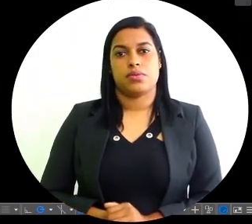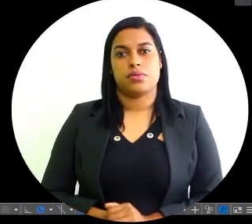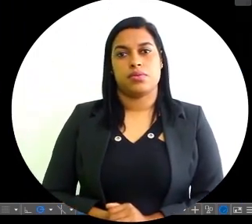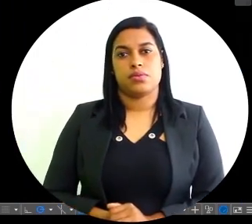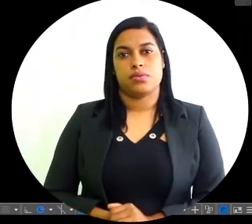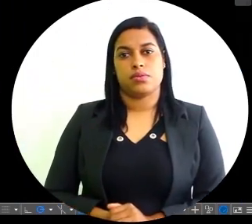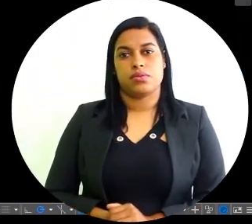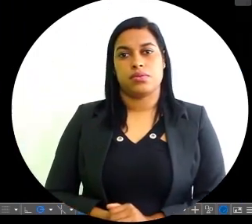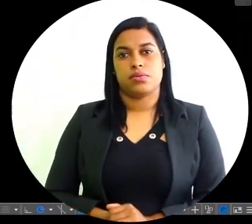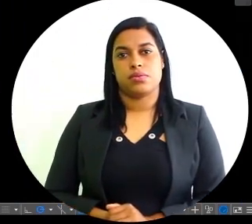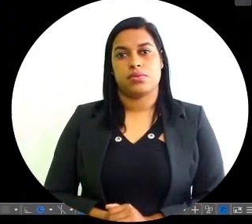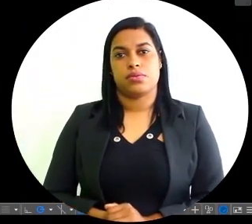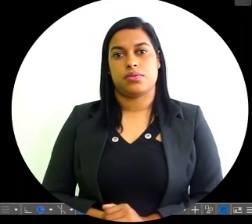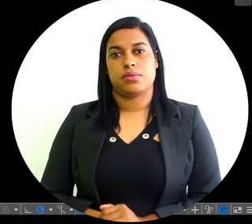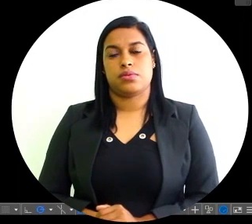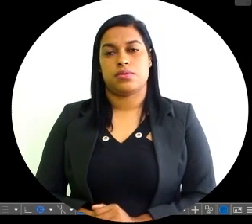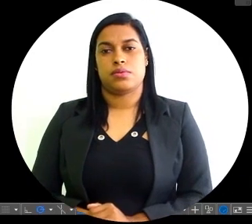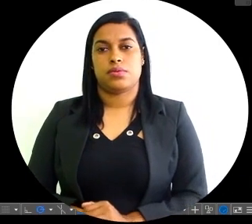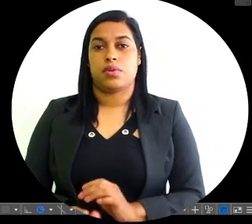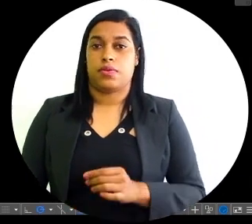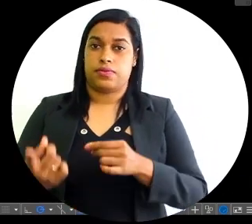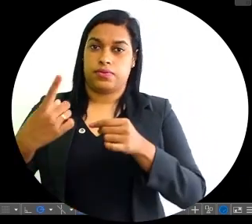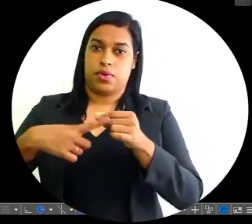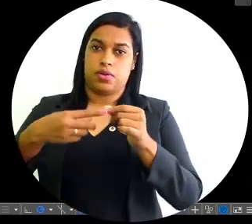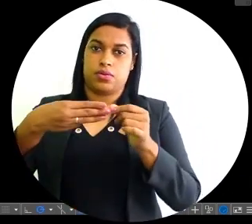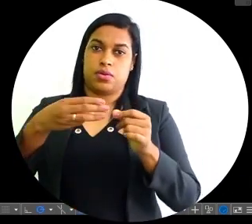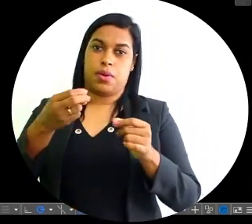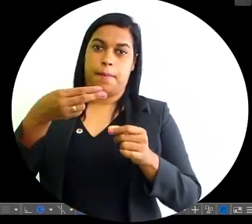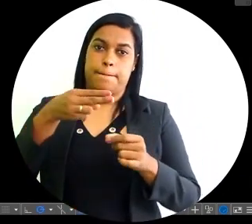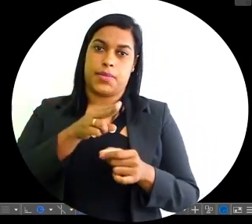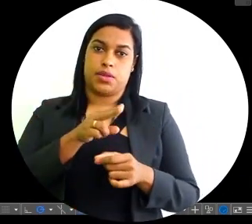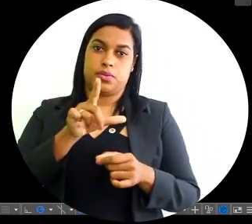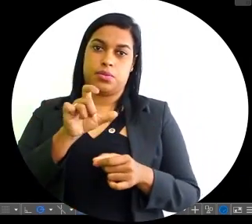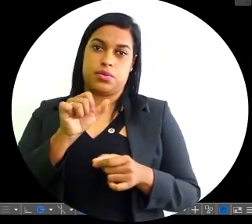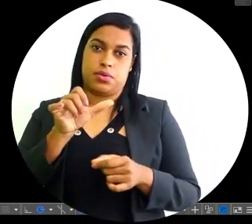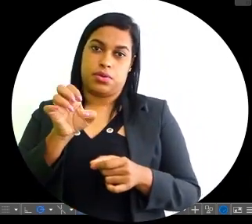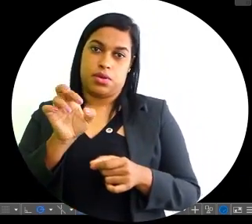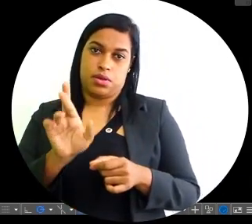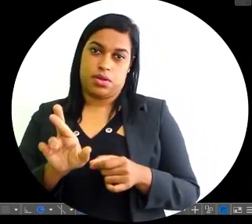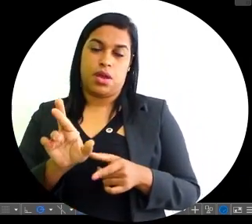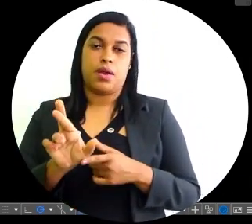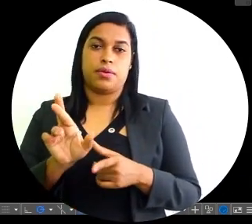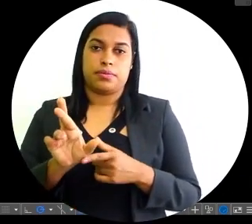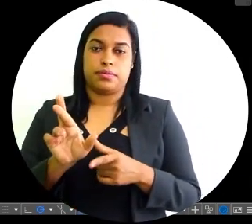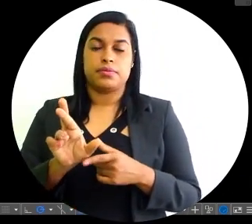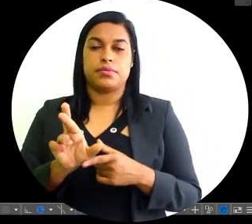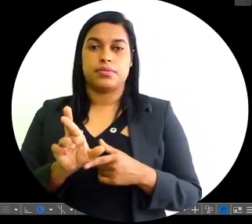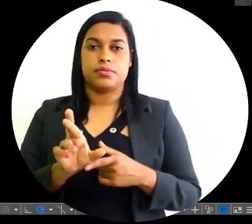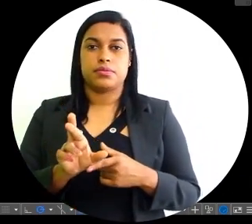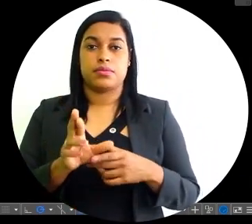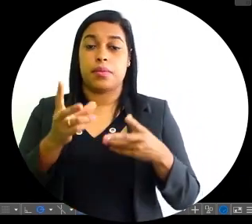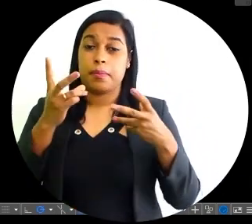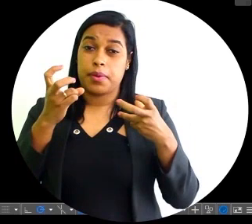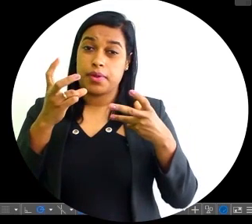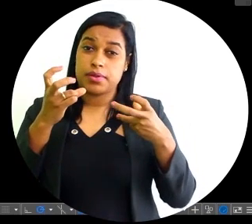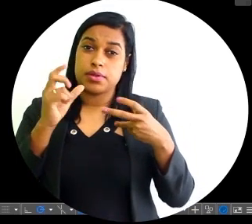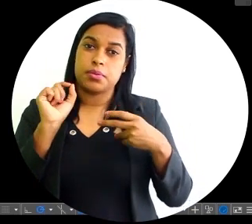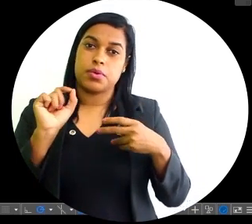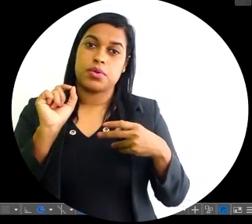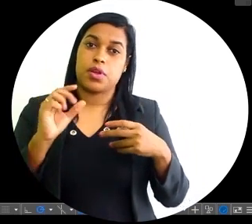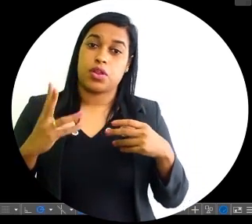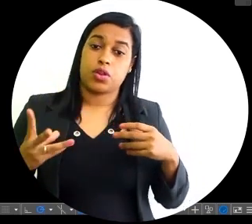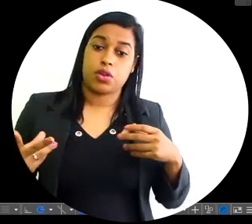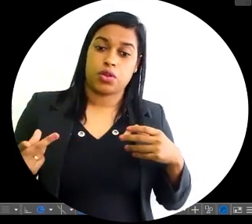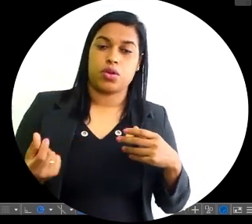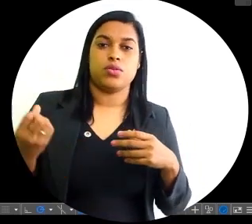E aí eu venho aqui, volto ao menu Layer, clico sobre ele e você vai perceber que estão todos os novos